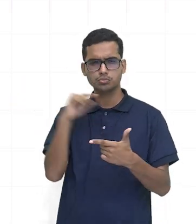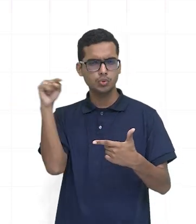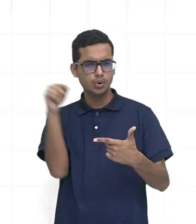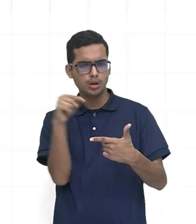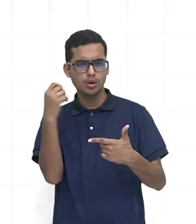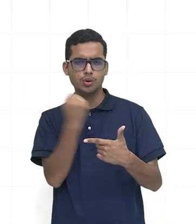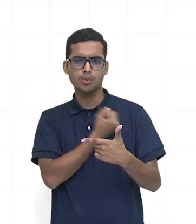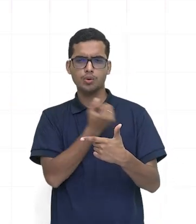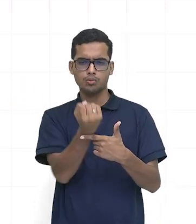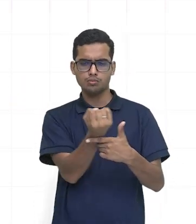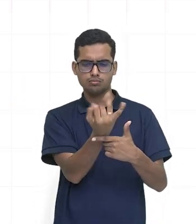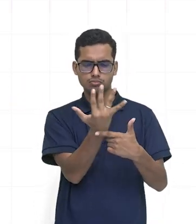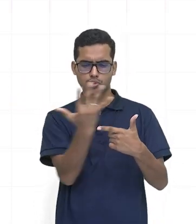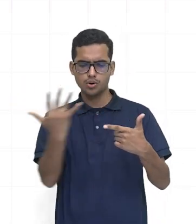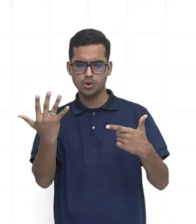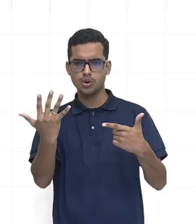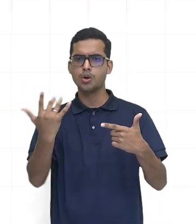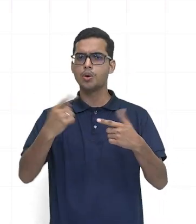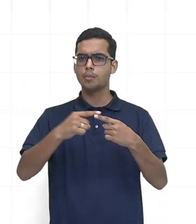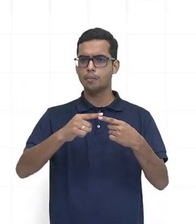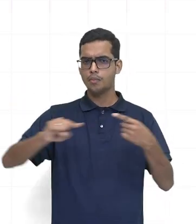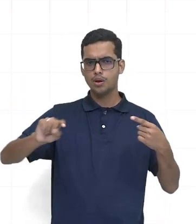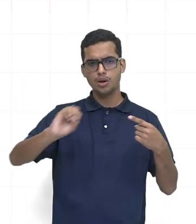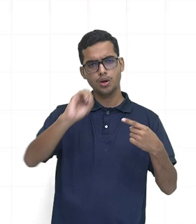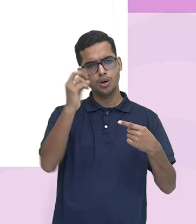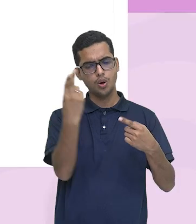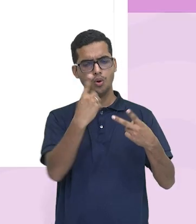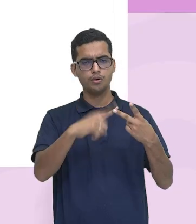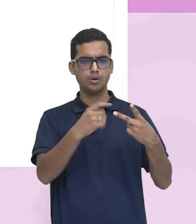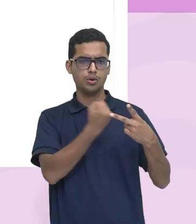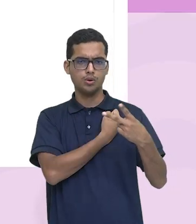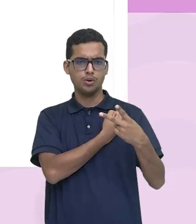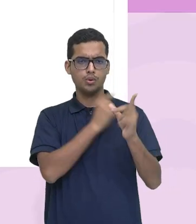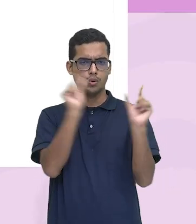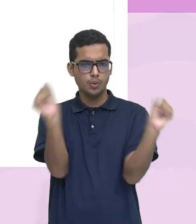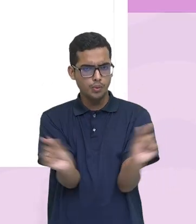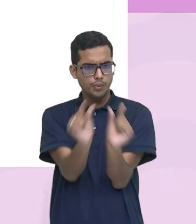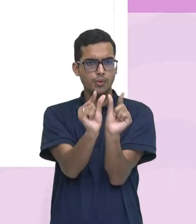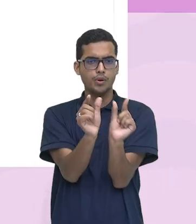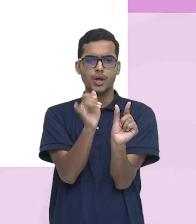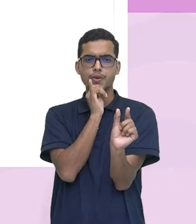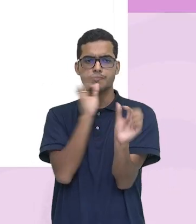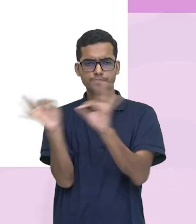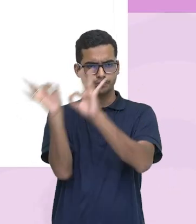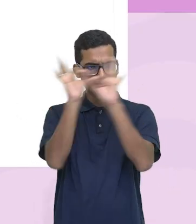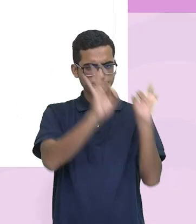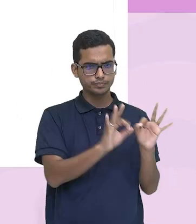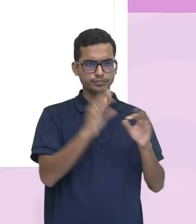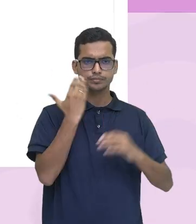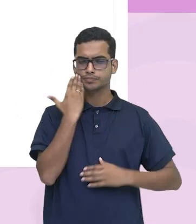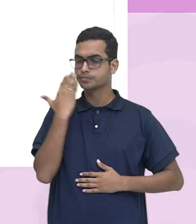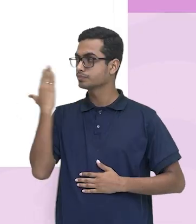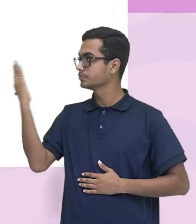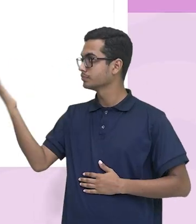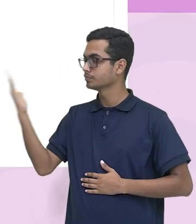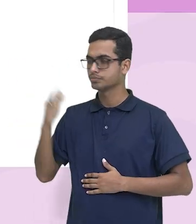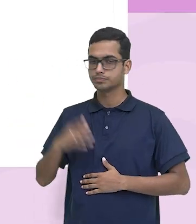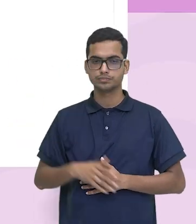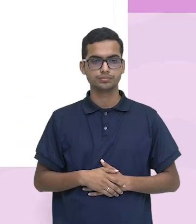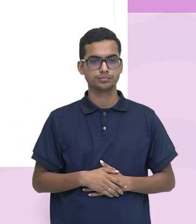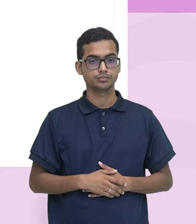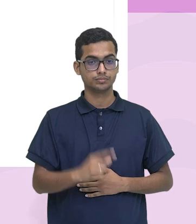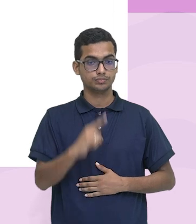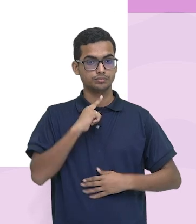vai ver um vídeo aqui onde a gente vai ver alguns exemplos para saber se o número vai ser primo ou vai ser composto.